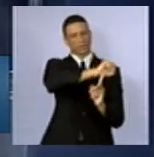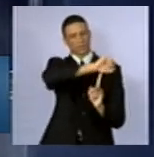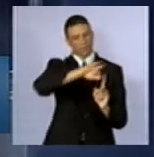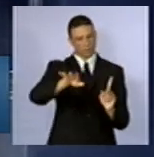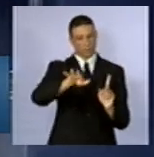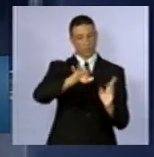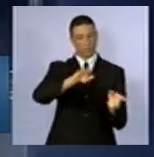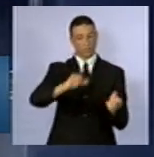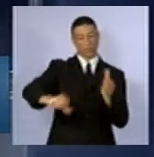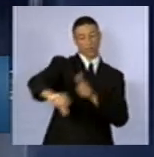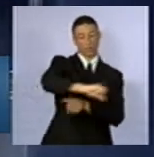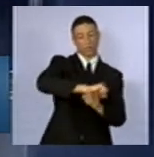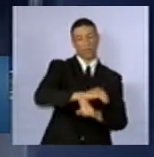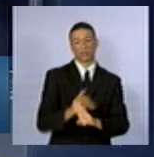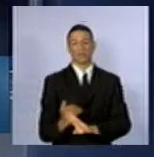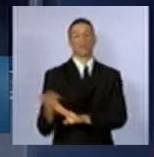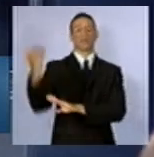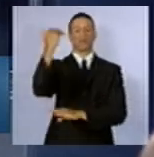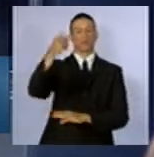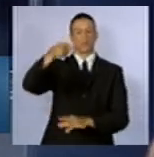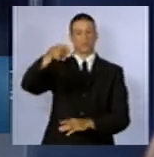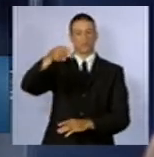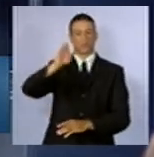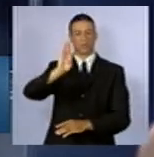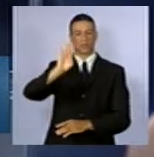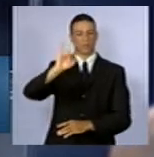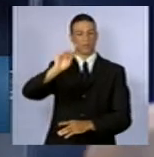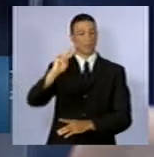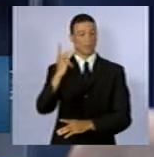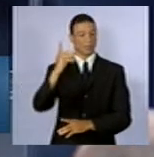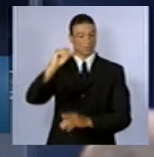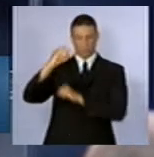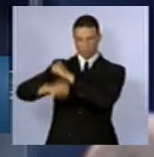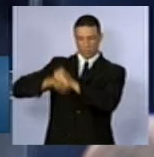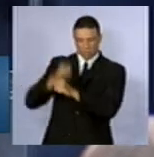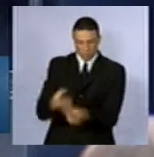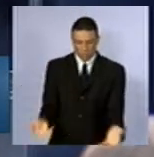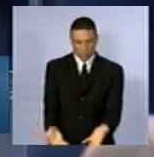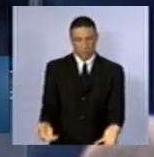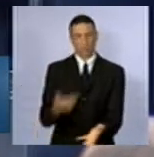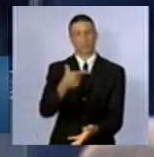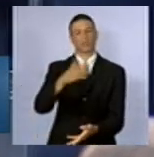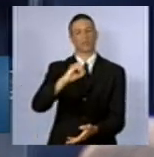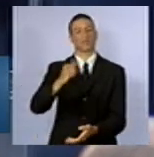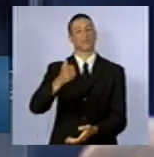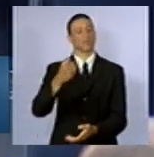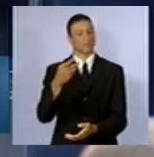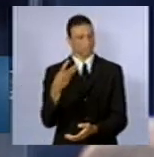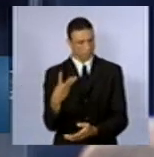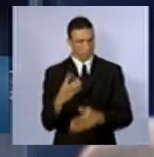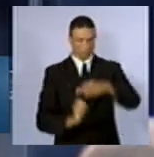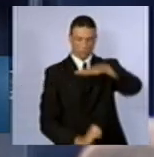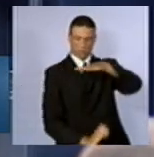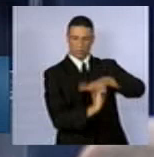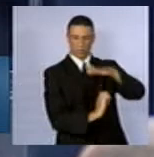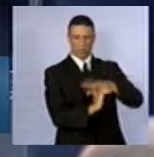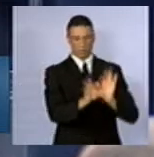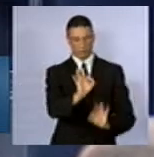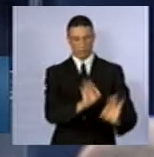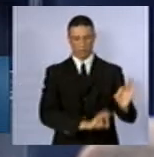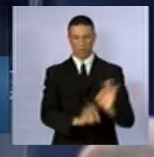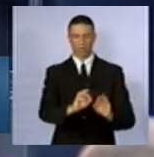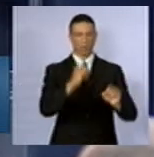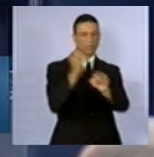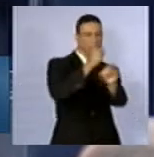passou para 7 bilhões deais para esse ano Então esse ano as transmissoras para operar manter